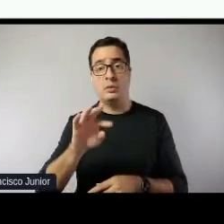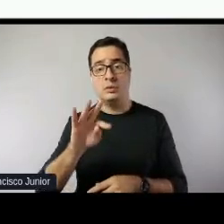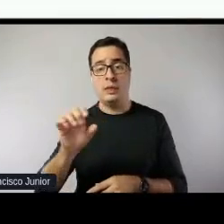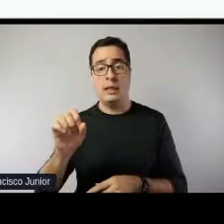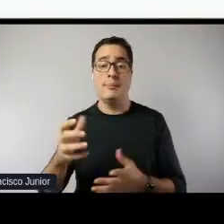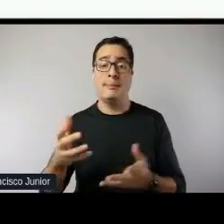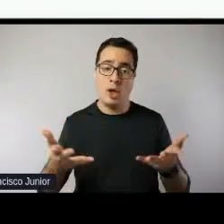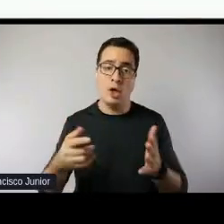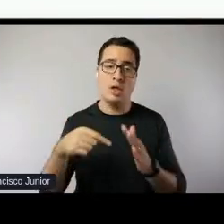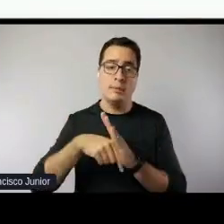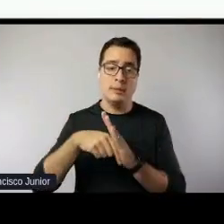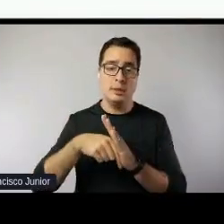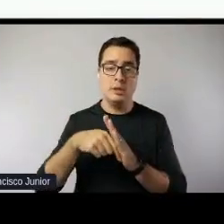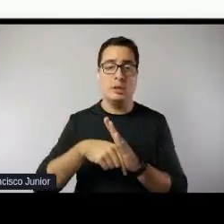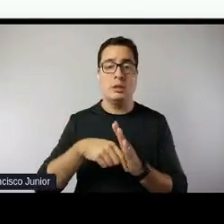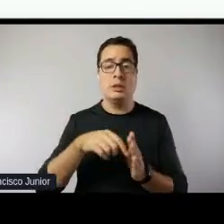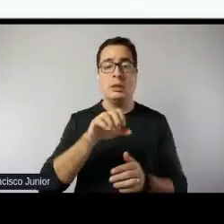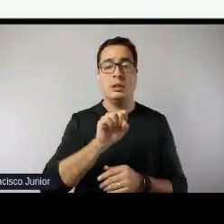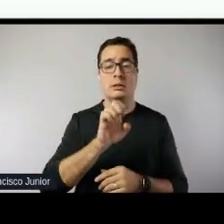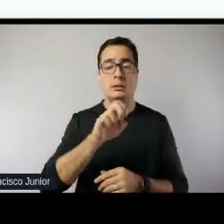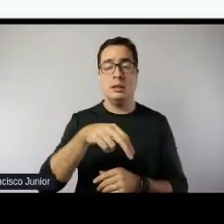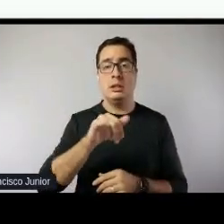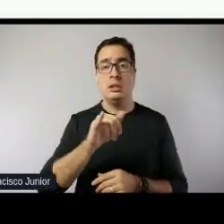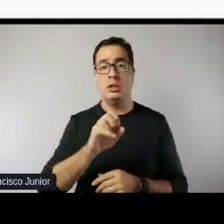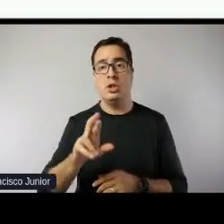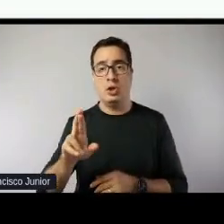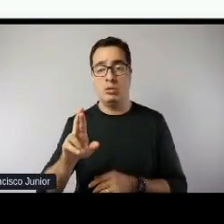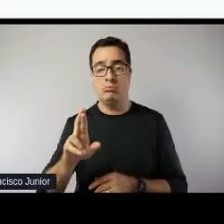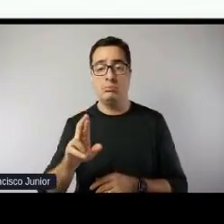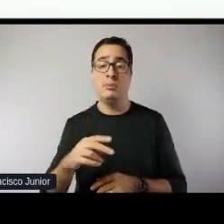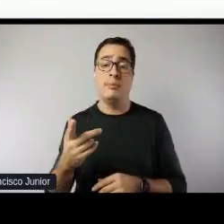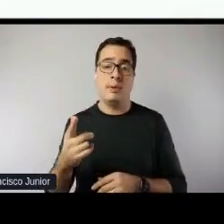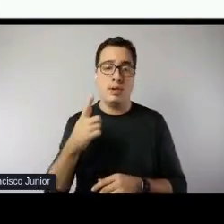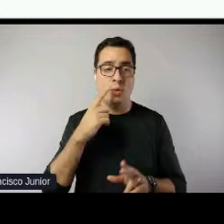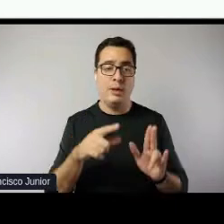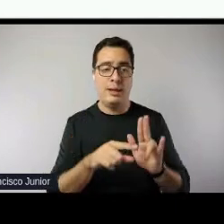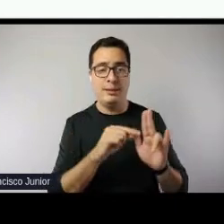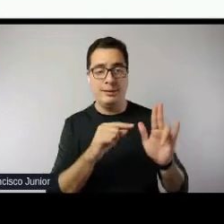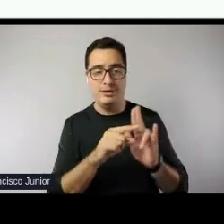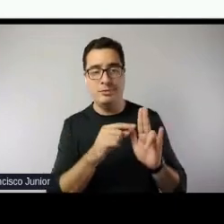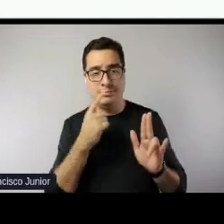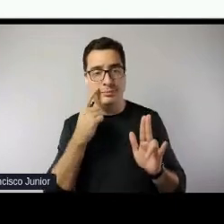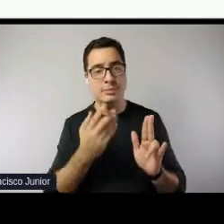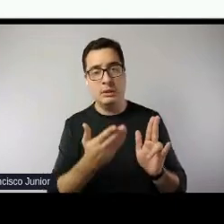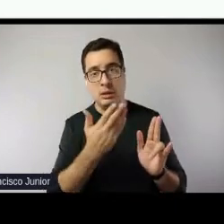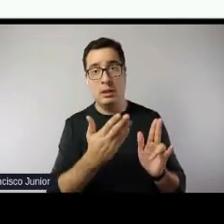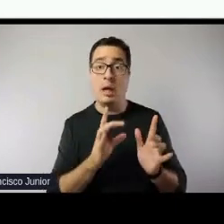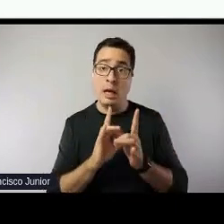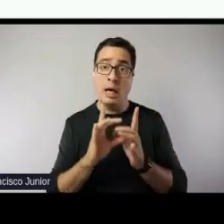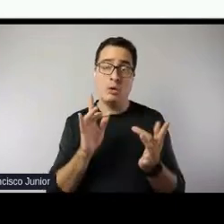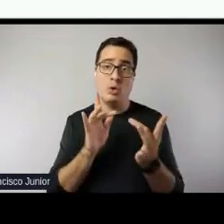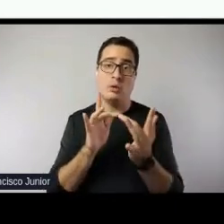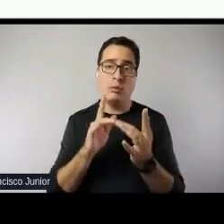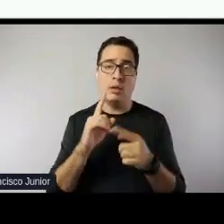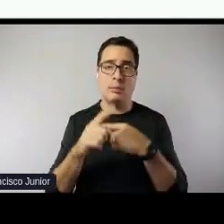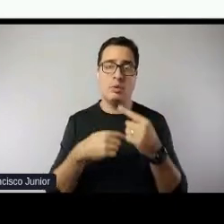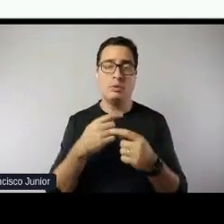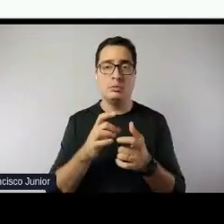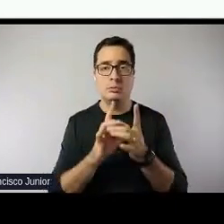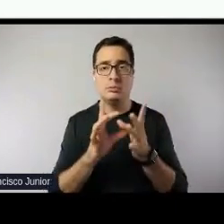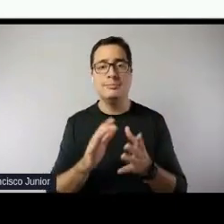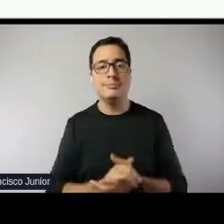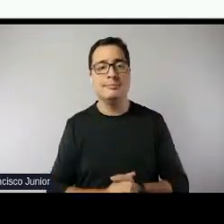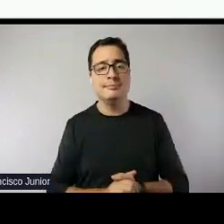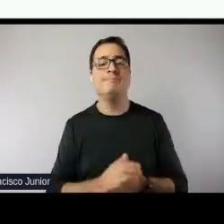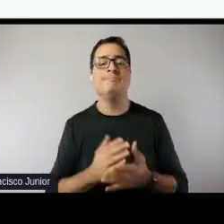como pesquisadora aqui da Senior. E aí fica aí meu LinkedIn também, né, para vocês, caso queiram me contatar depois também.